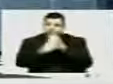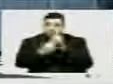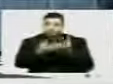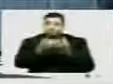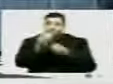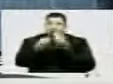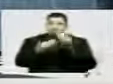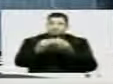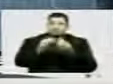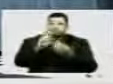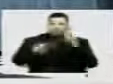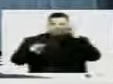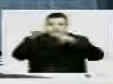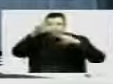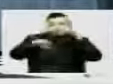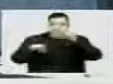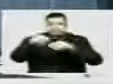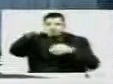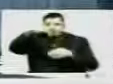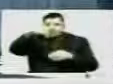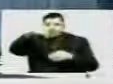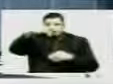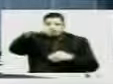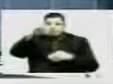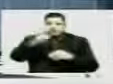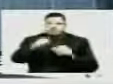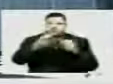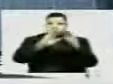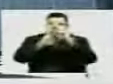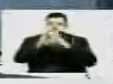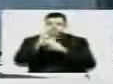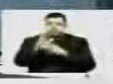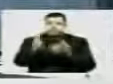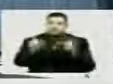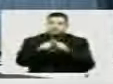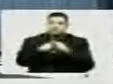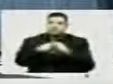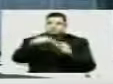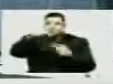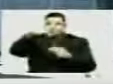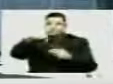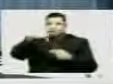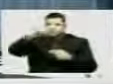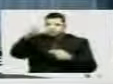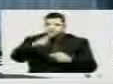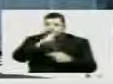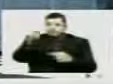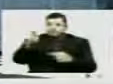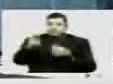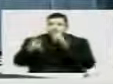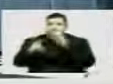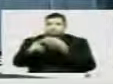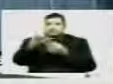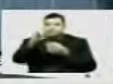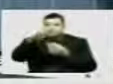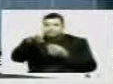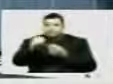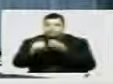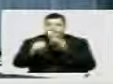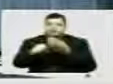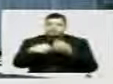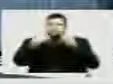orçamento com uma previsão de 7,5 bi de receita tributária, de 7 bilhões de arrecadação de